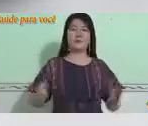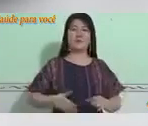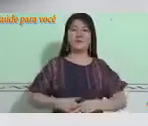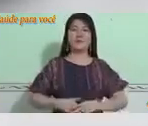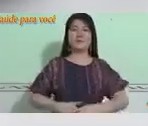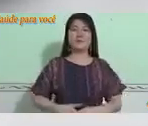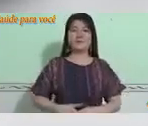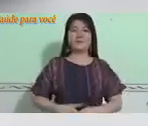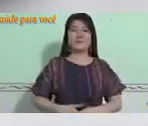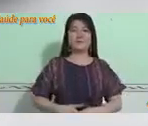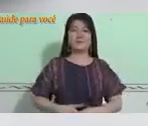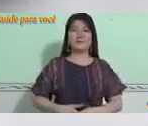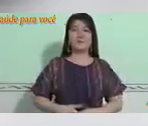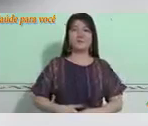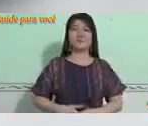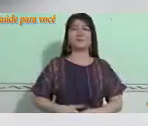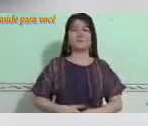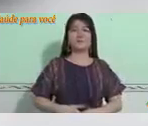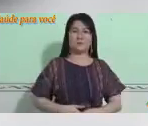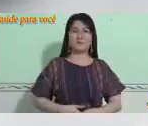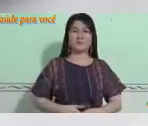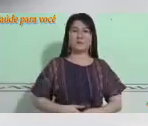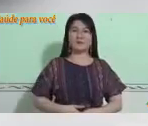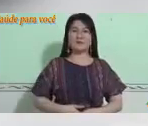BEJAQUISSADIOSRAME acento agudo